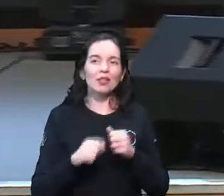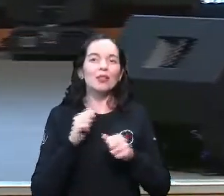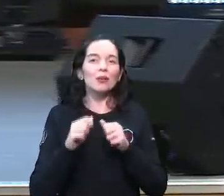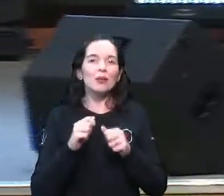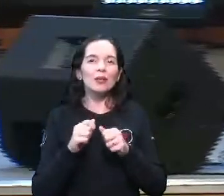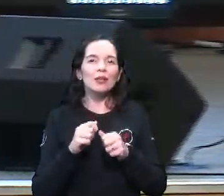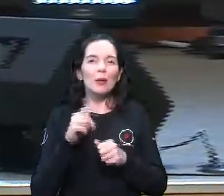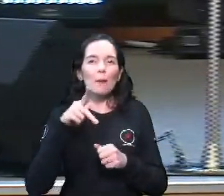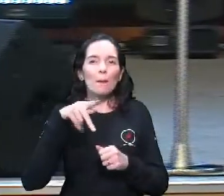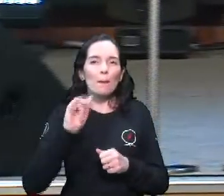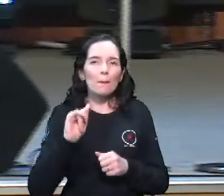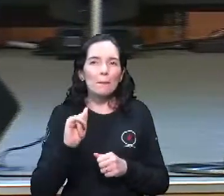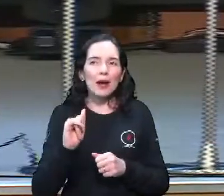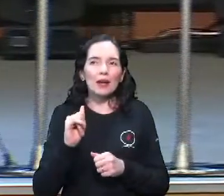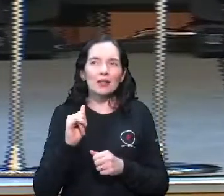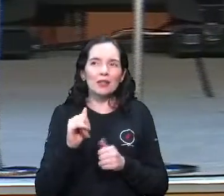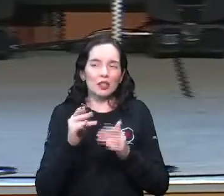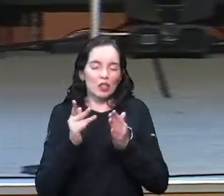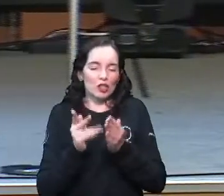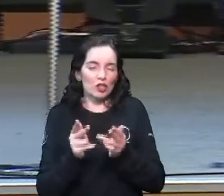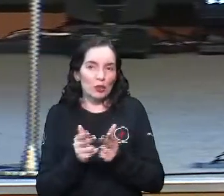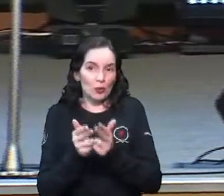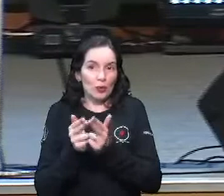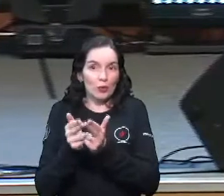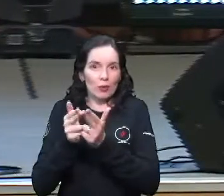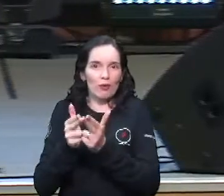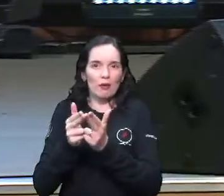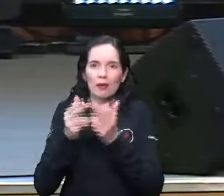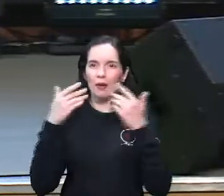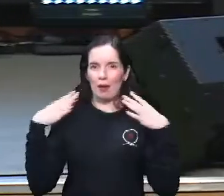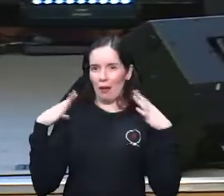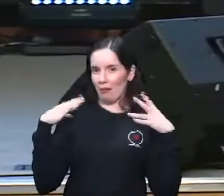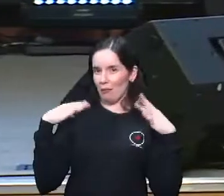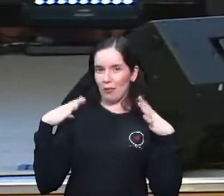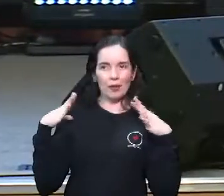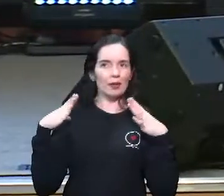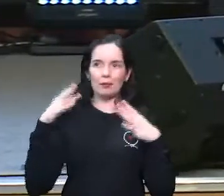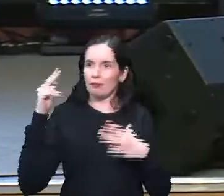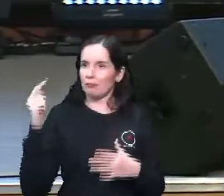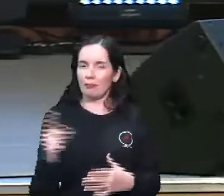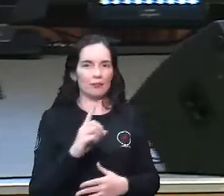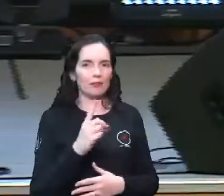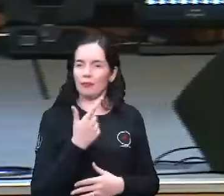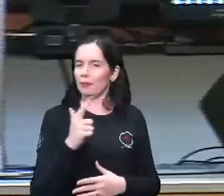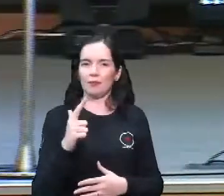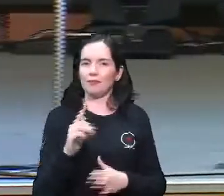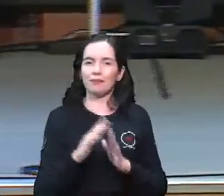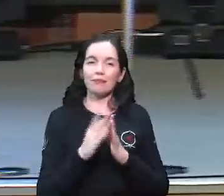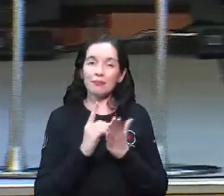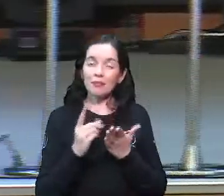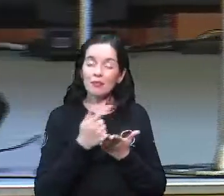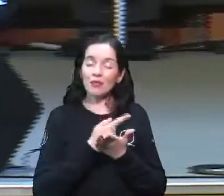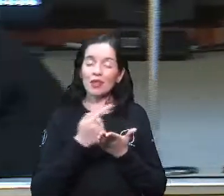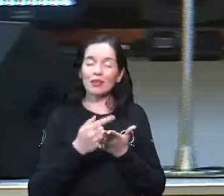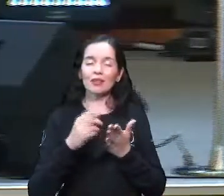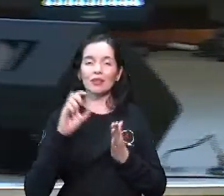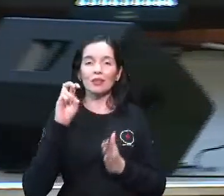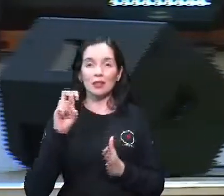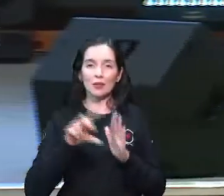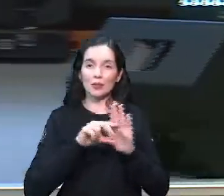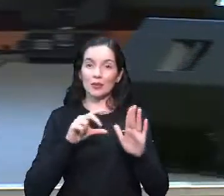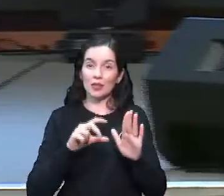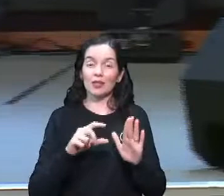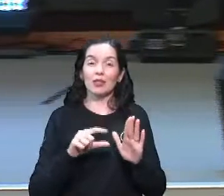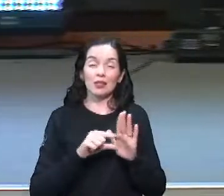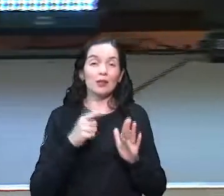Noé, Lameque. Não apareceu anjo para ele, não apareceu nada, mas a Bíblia diz em Gênesis 5, versículo 28,